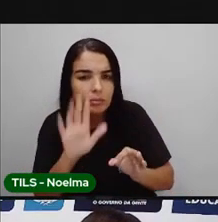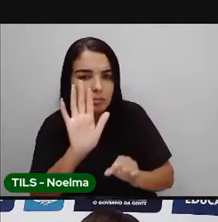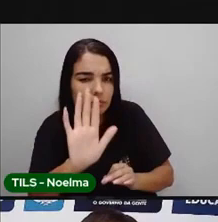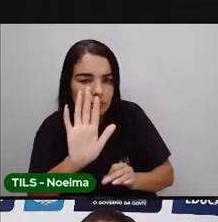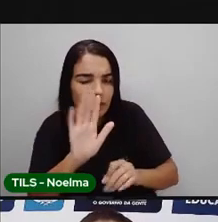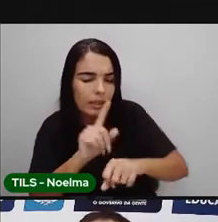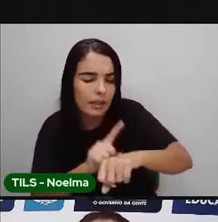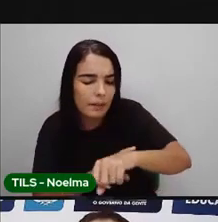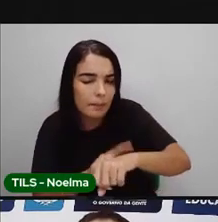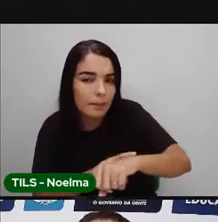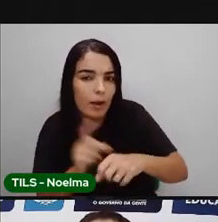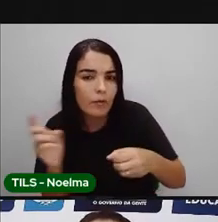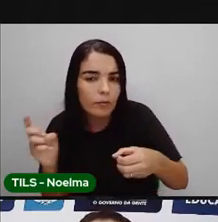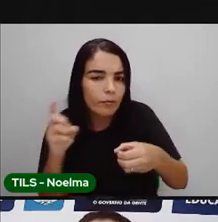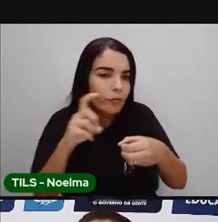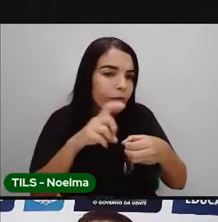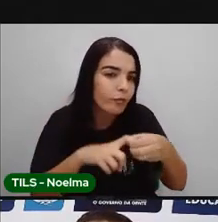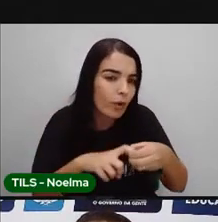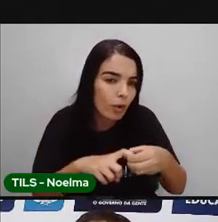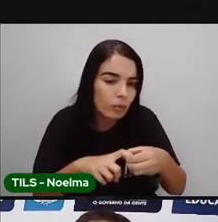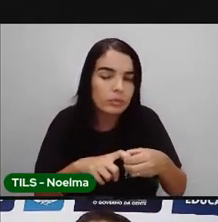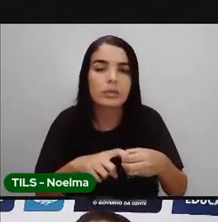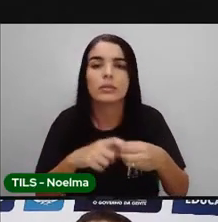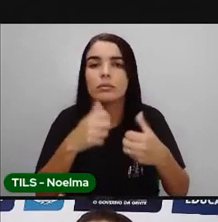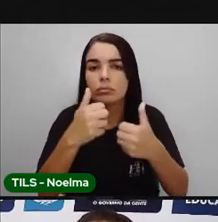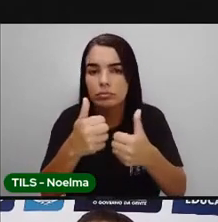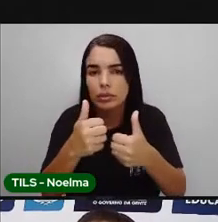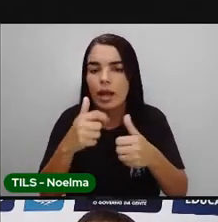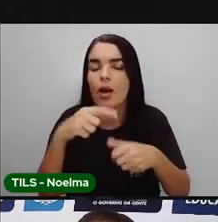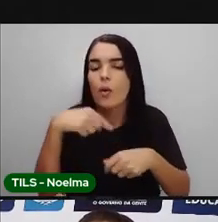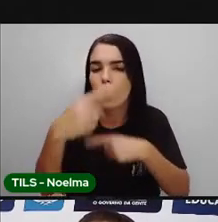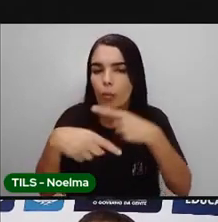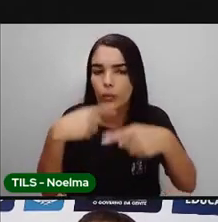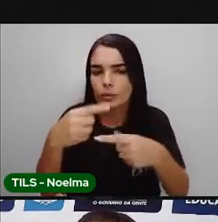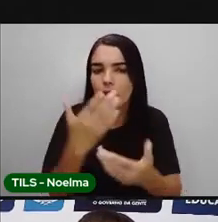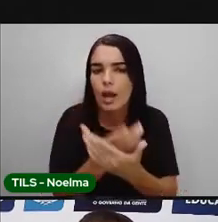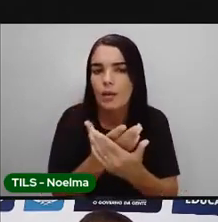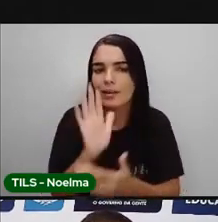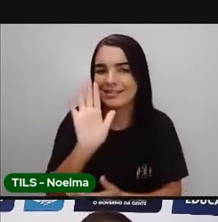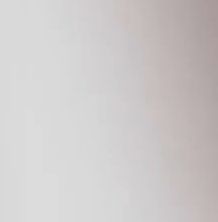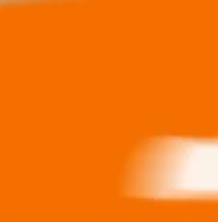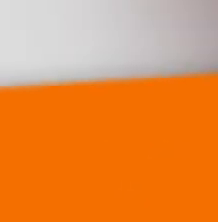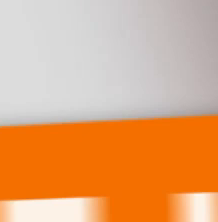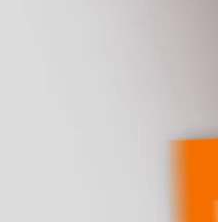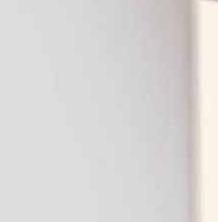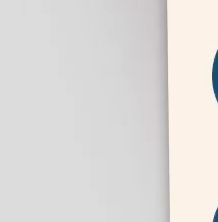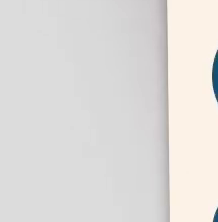pouco eu estarei voltando com vocês com a próxima aula. Até já!